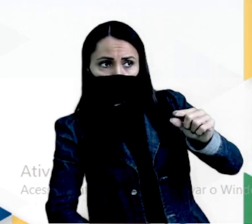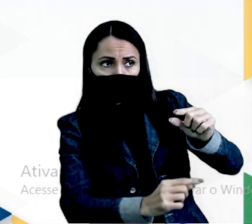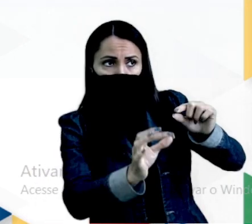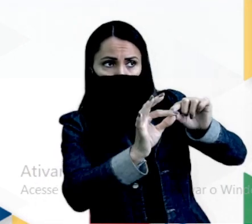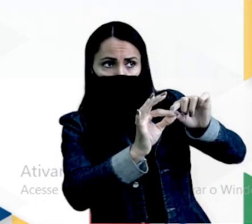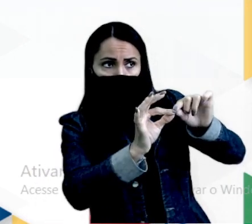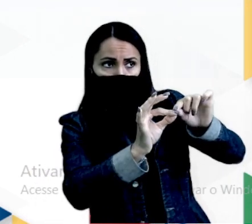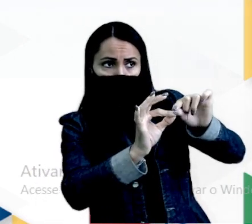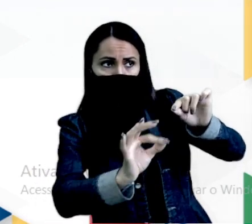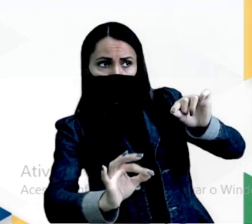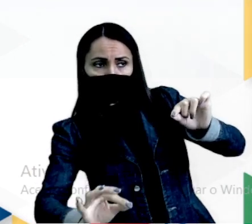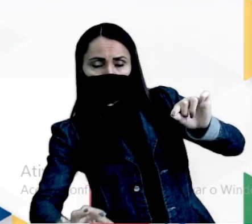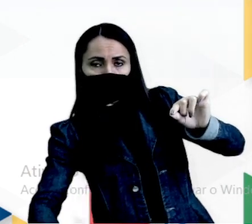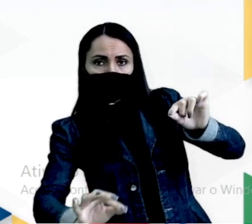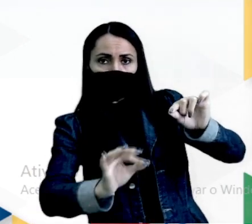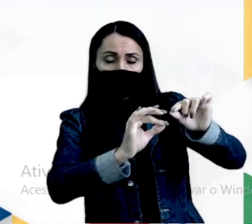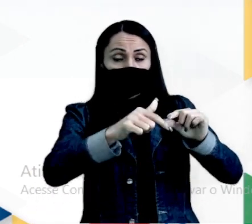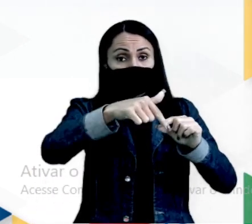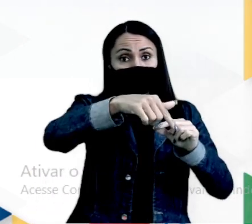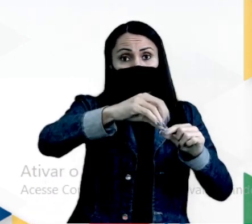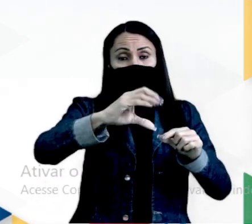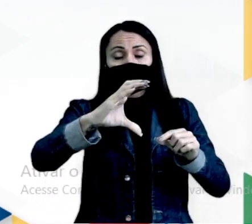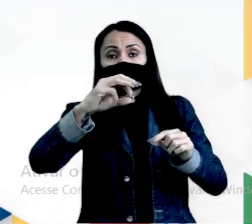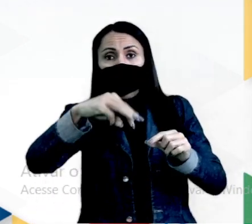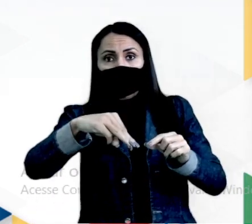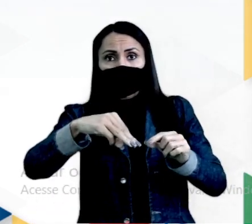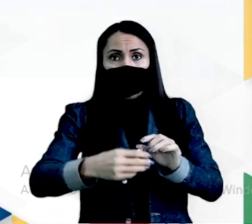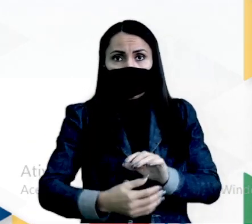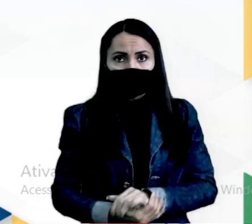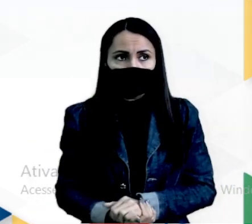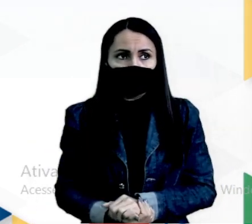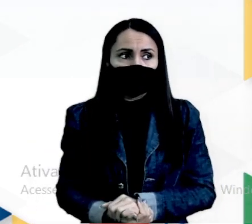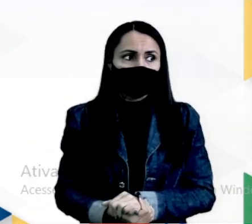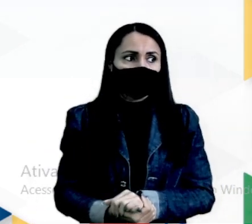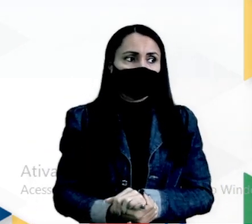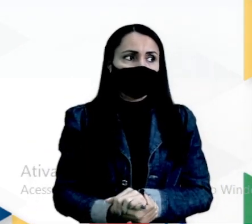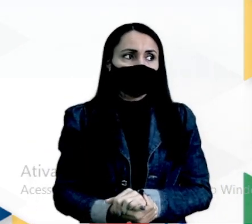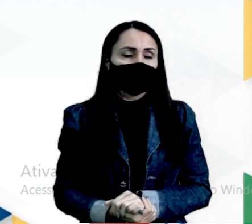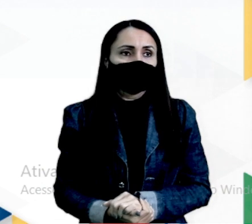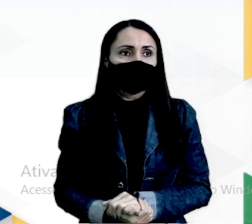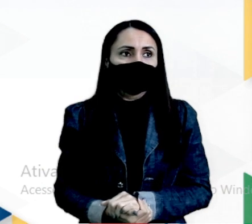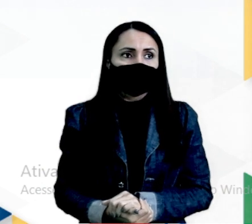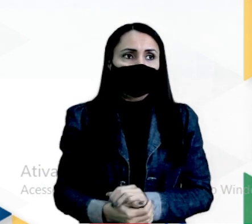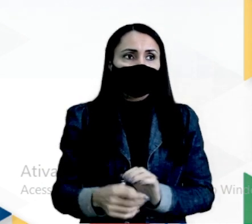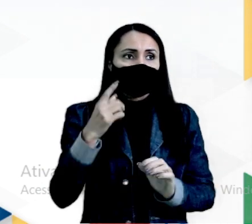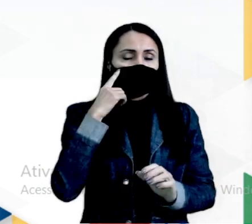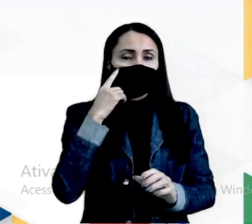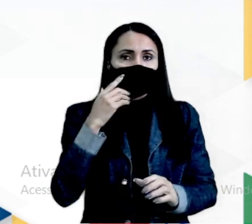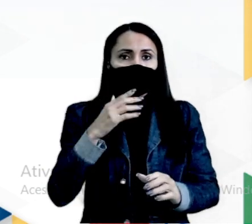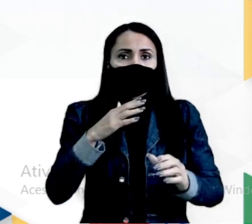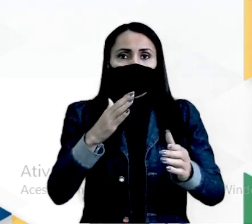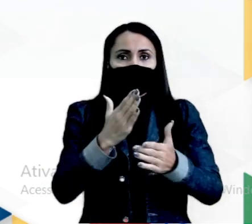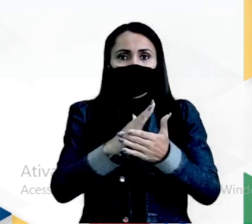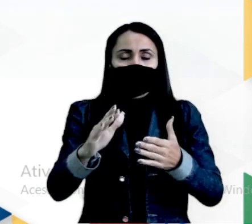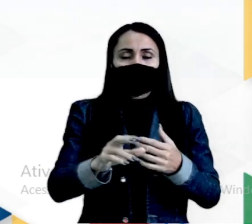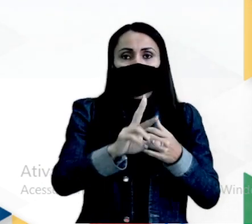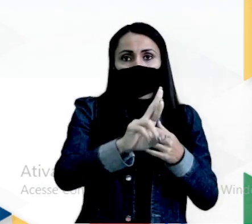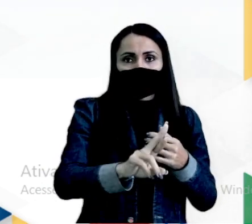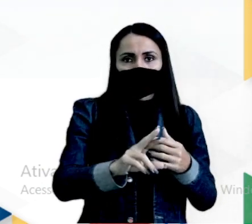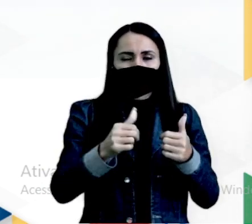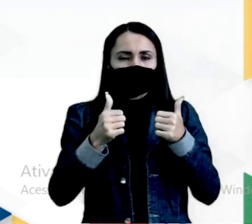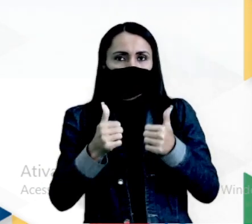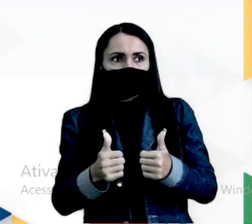O eixo da roda, 70 centímetros. Se é 70 centímetros o diâmetro, a metade dele vai dar o raio,